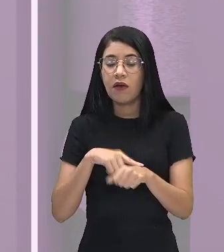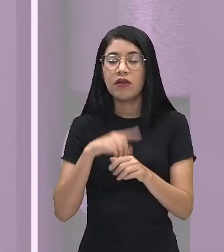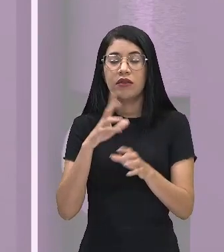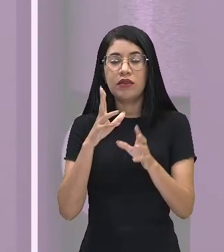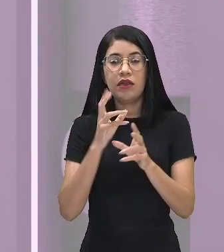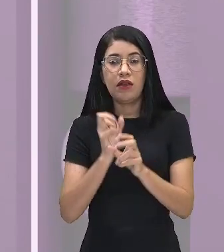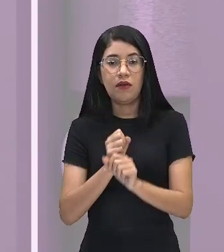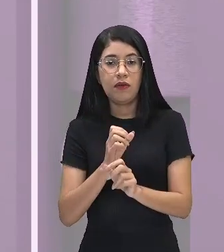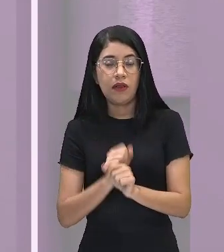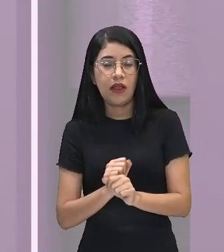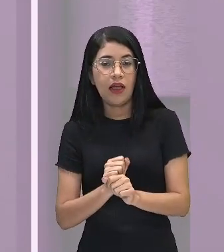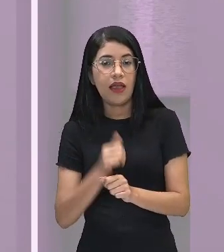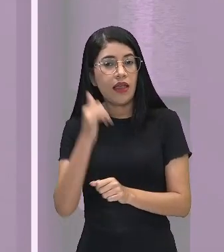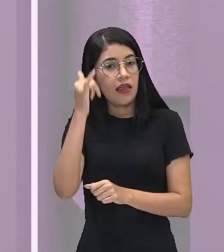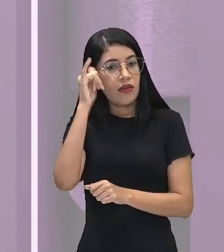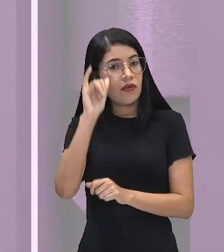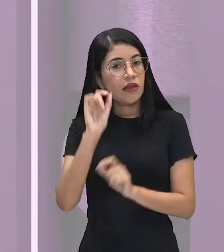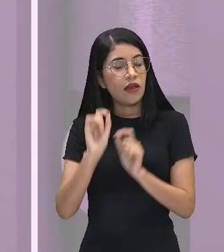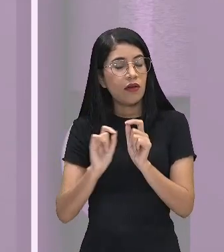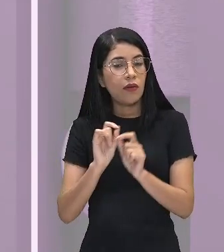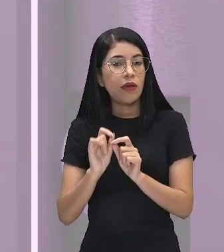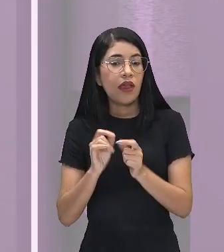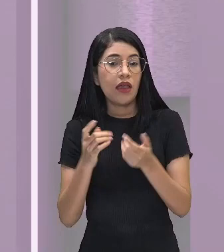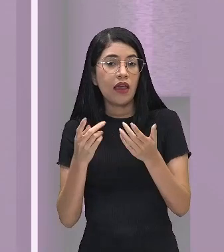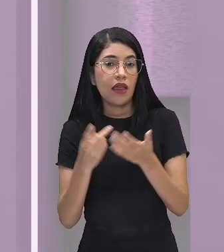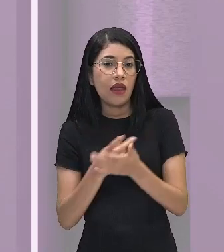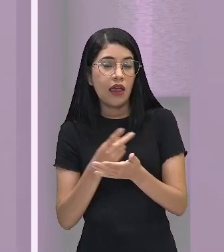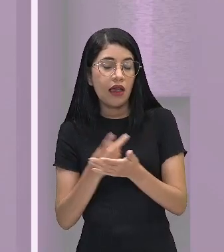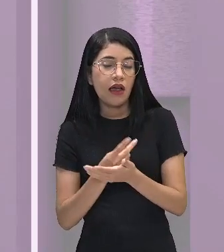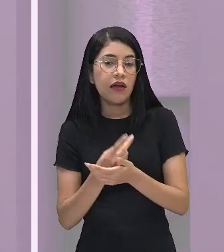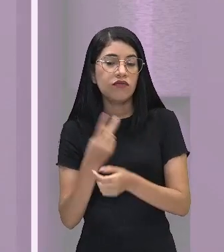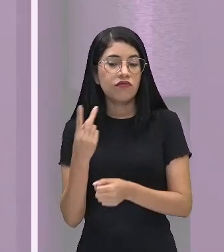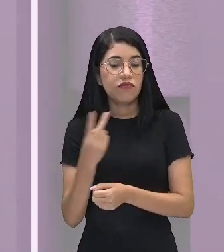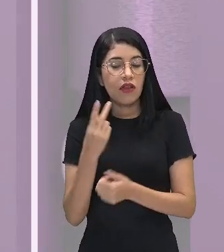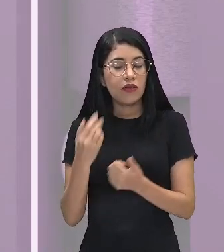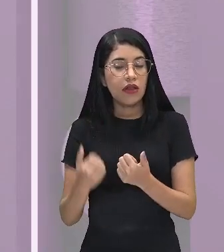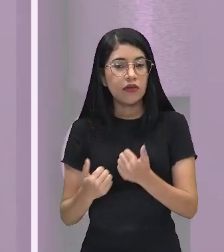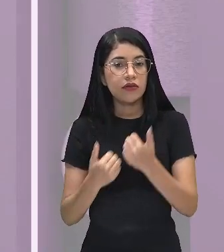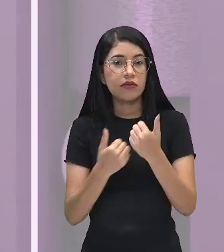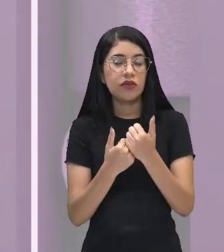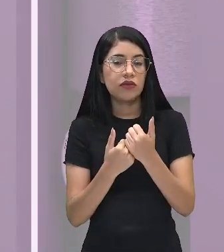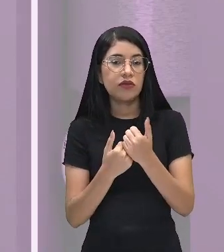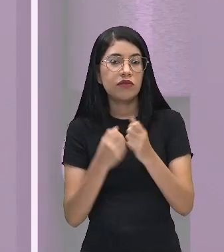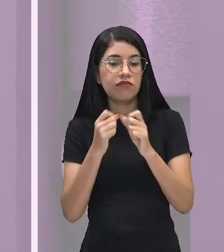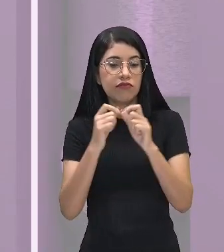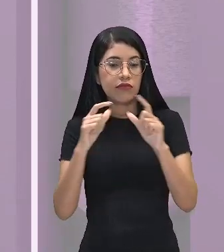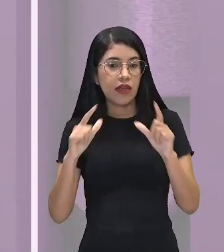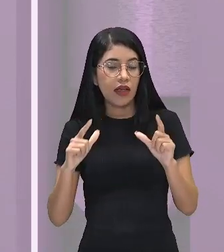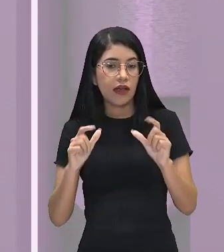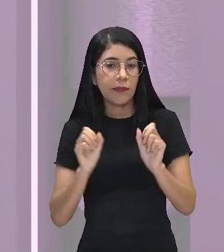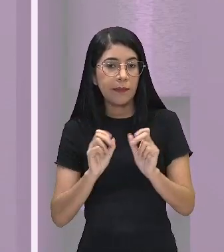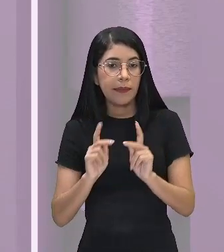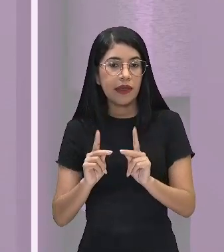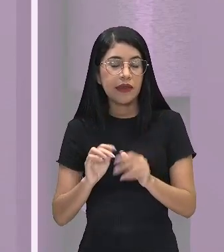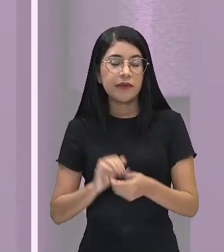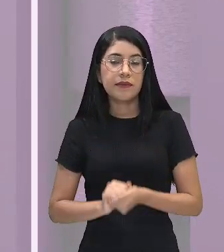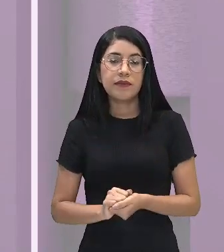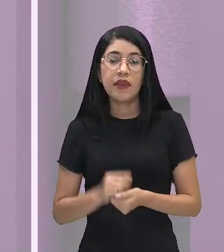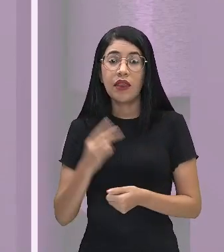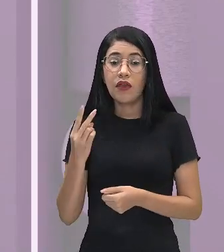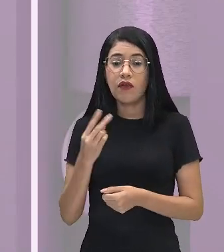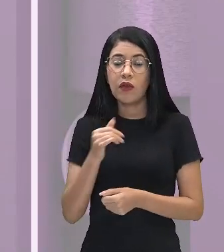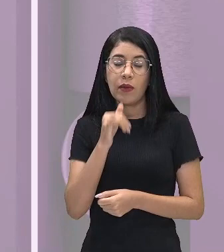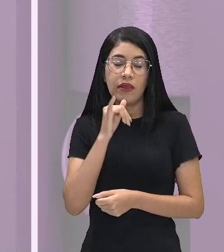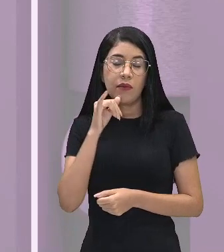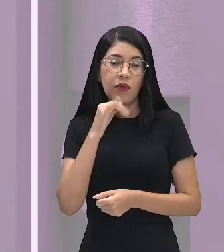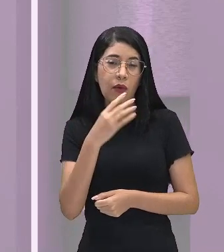cálculo, não inserir, né, um valor errado, na expressão, onde o valor que deveria ser igual a